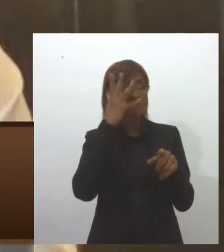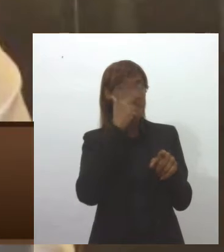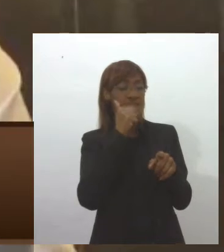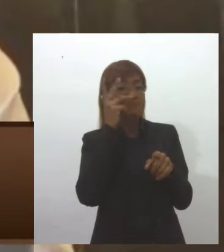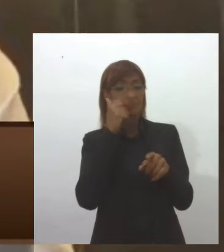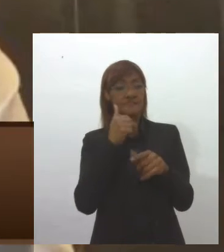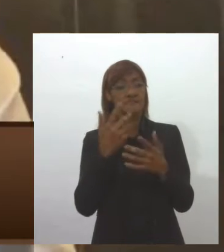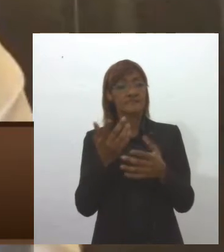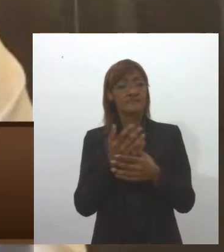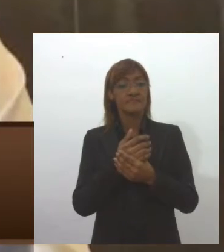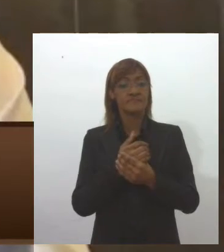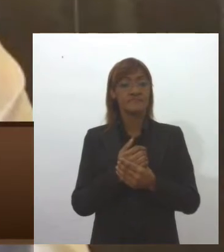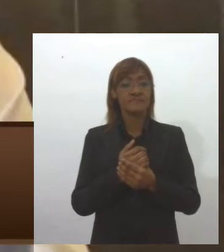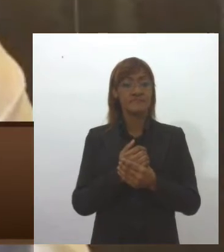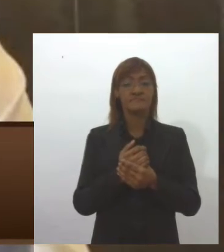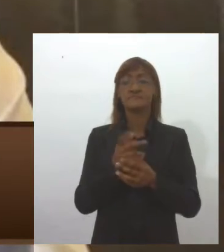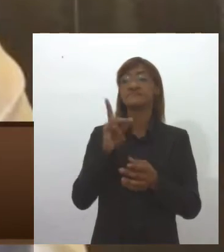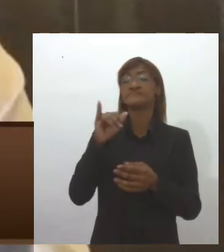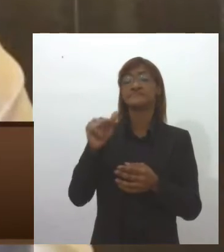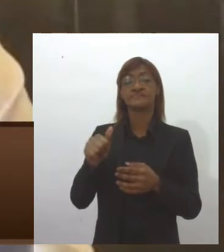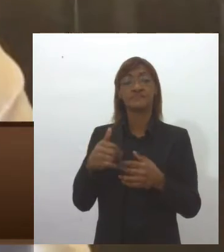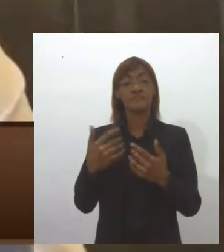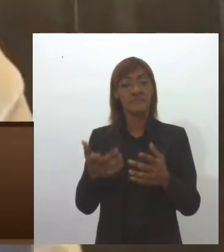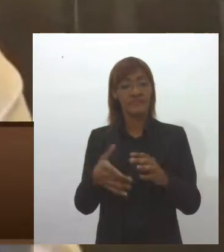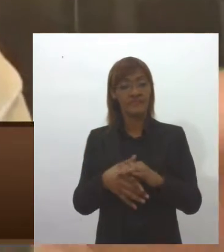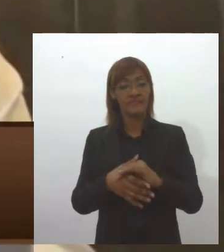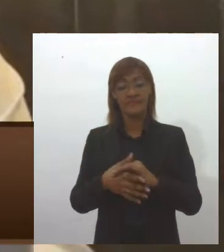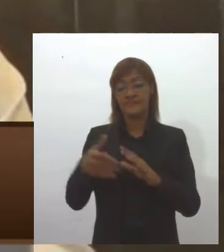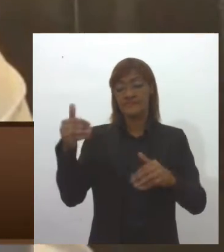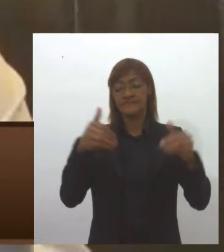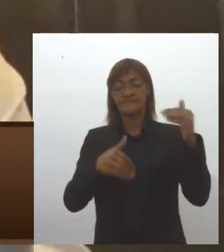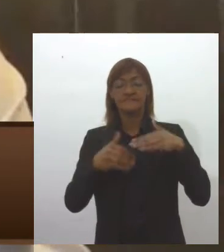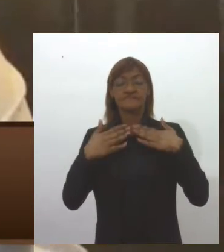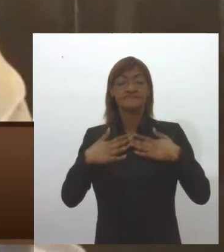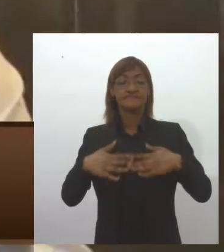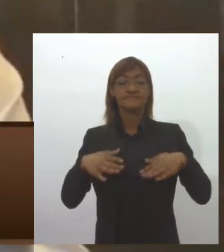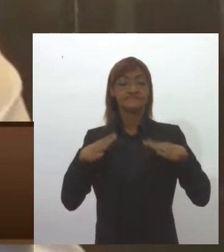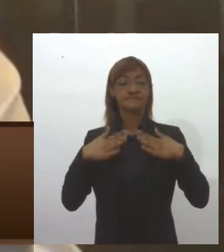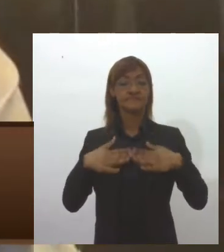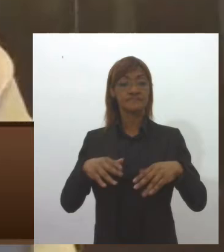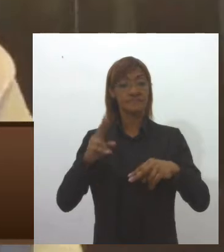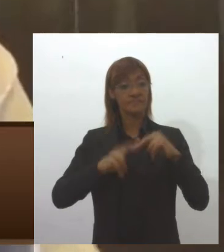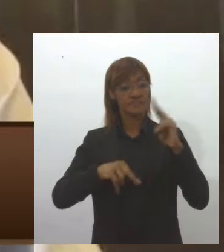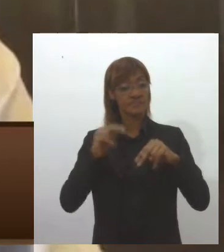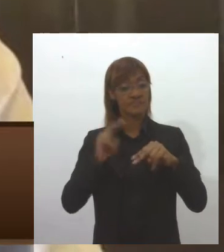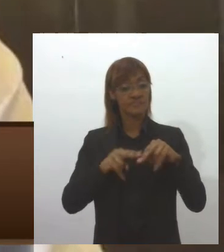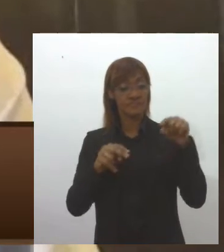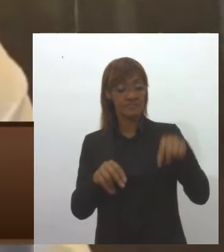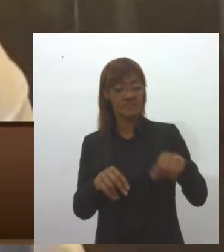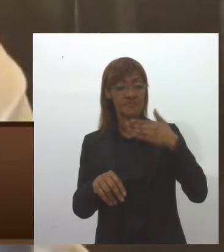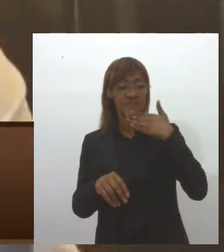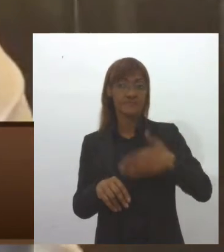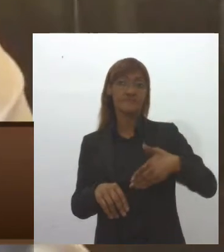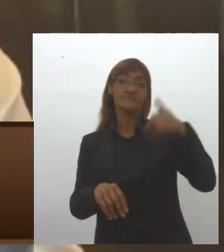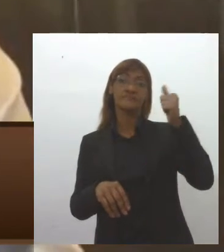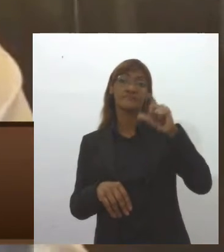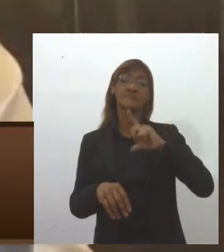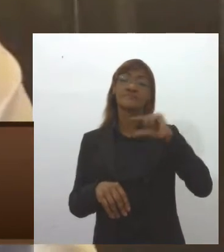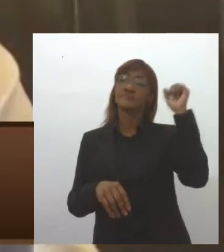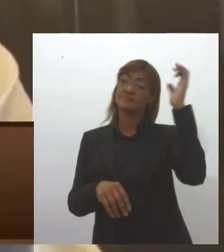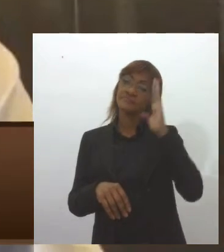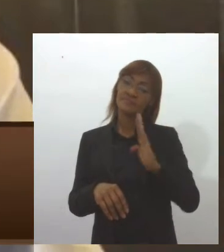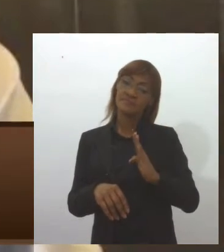principalmente em outras datas, como Carnaval, que a pessoa já vem para cá para descansar, São João, que nosso São João é um dos melhores do Brasil. Então, com certeza, a gente